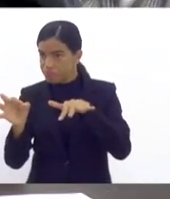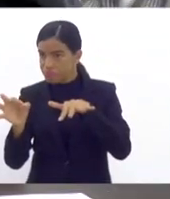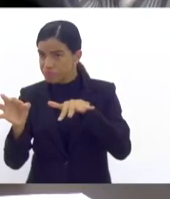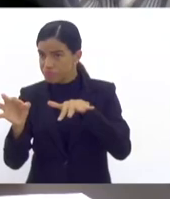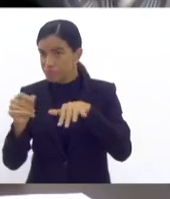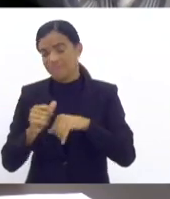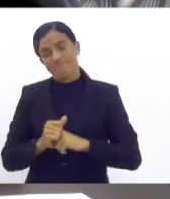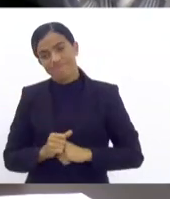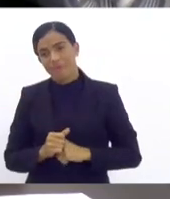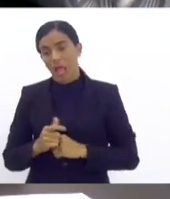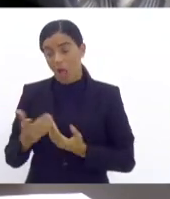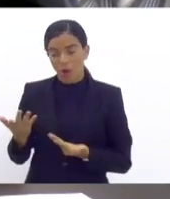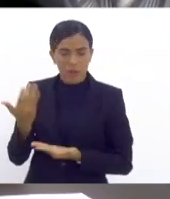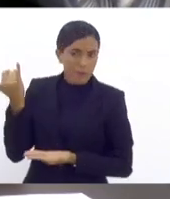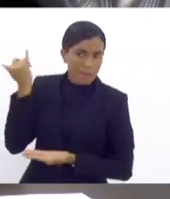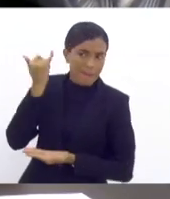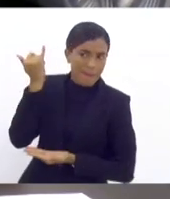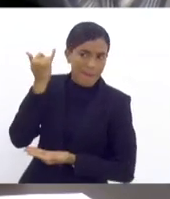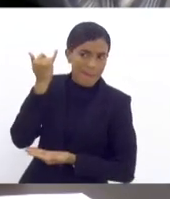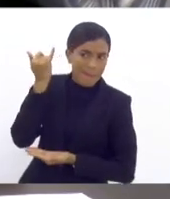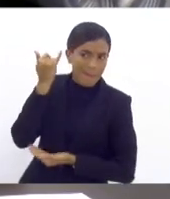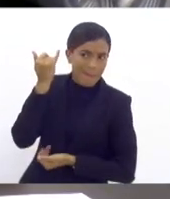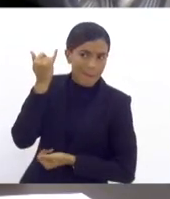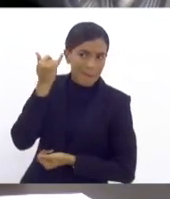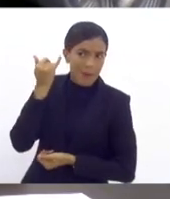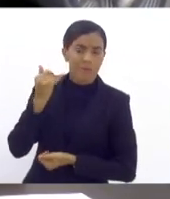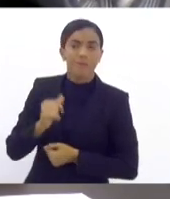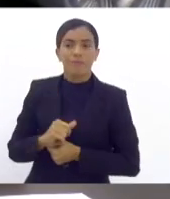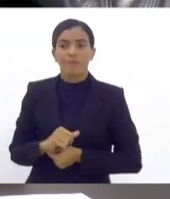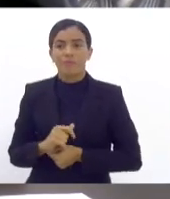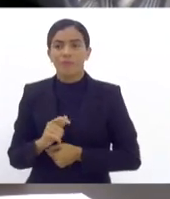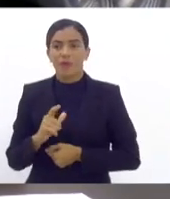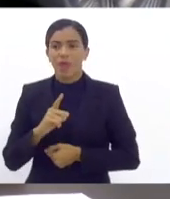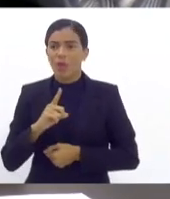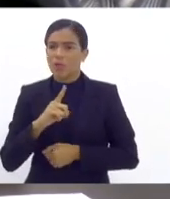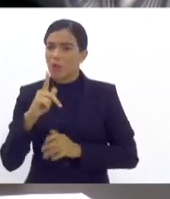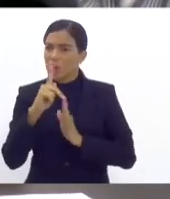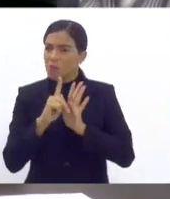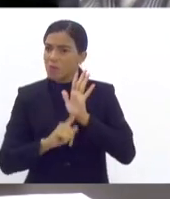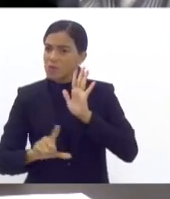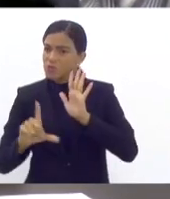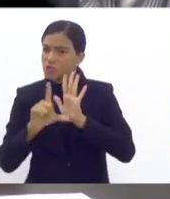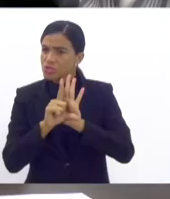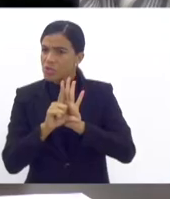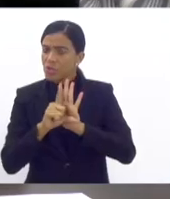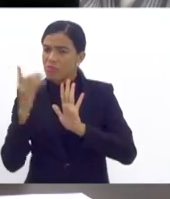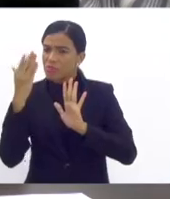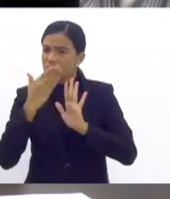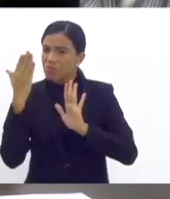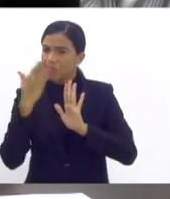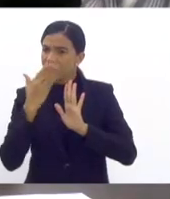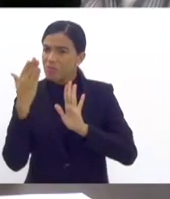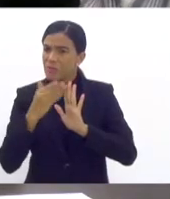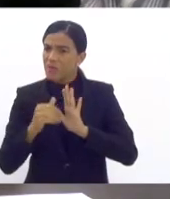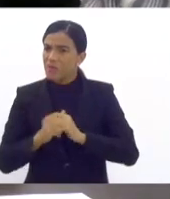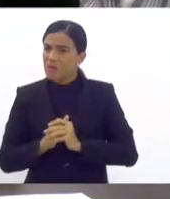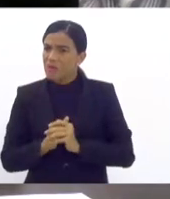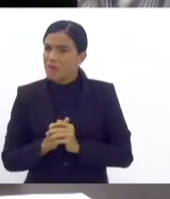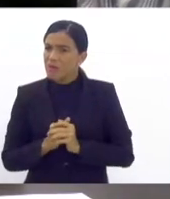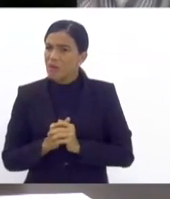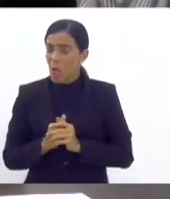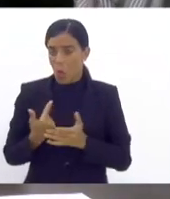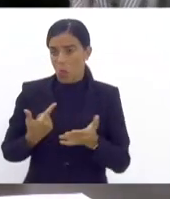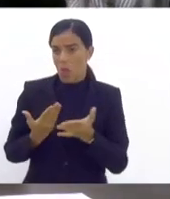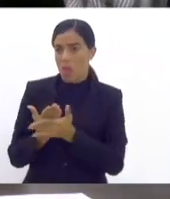Eu fui informado agora aqui. Eu tenho um projeto que eu acho que eu não aprovei ainda, mas era só sobre o metrô. Não